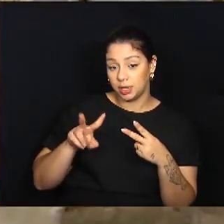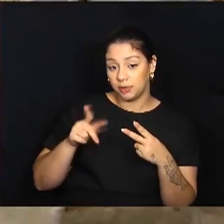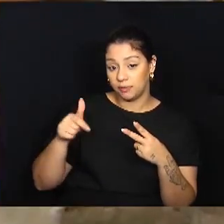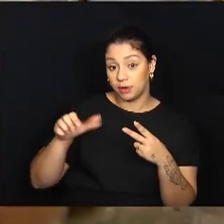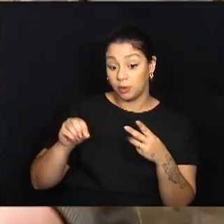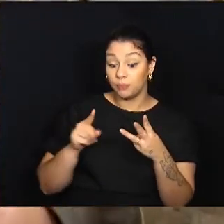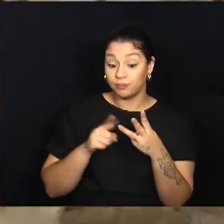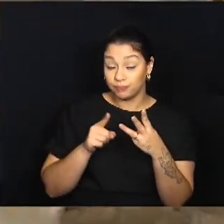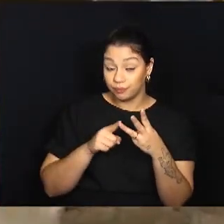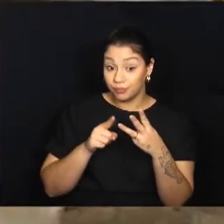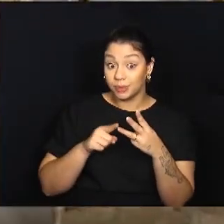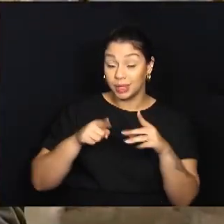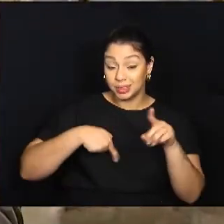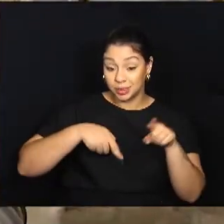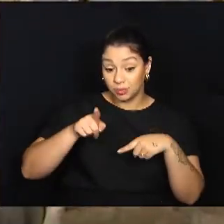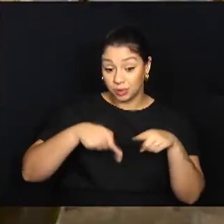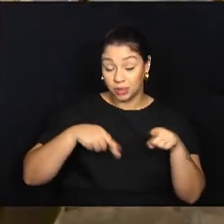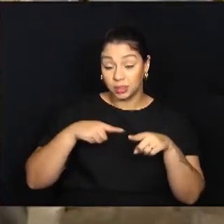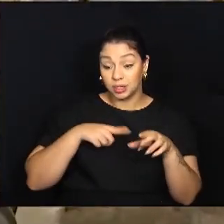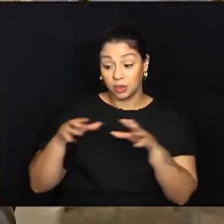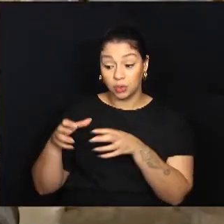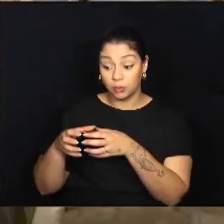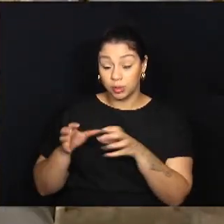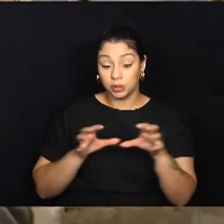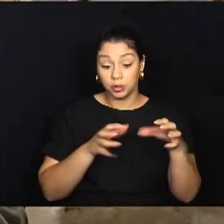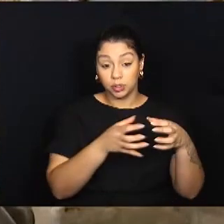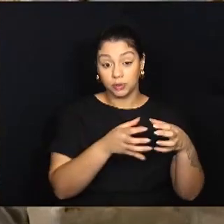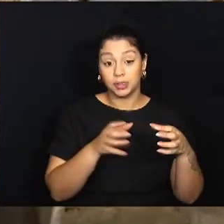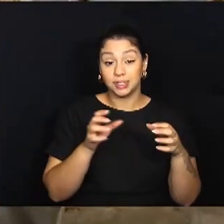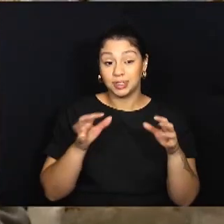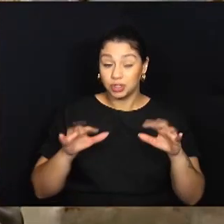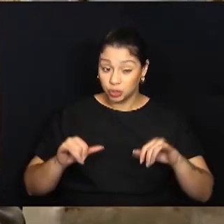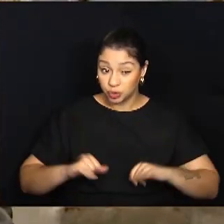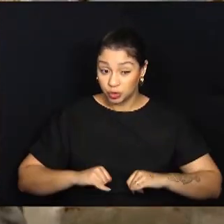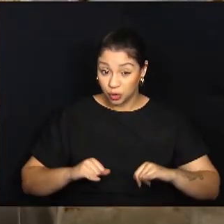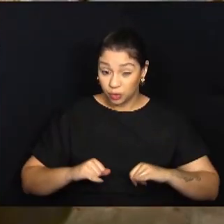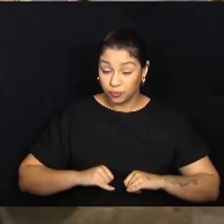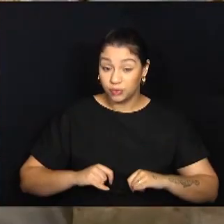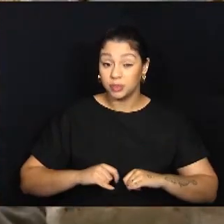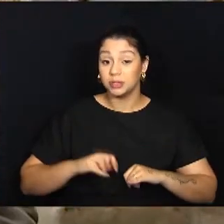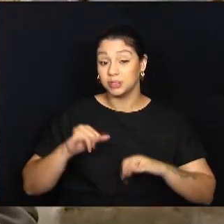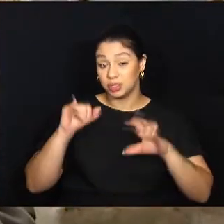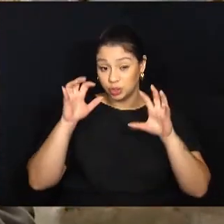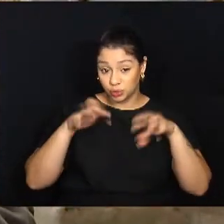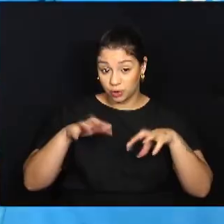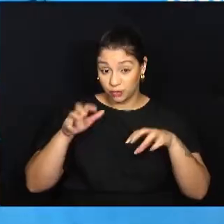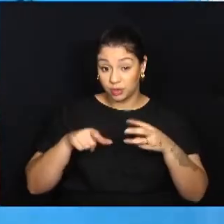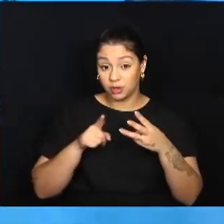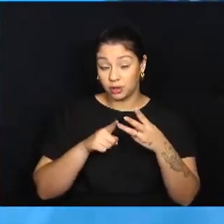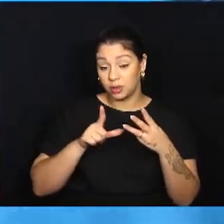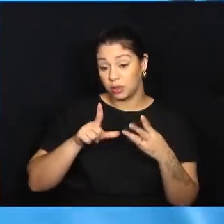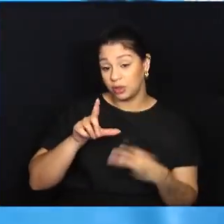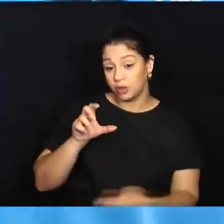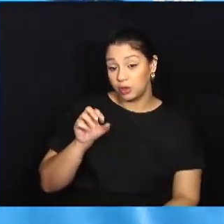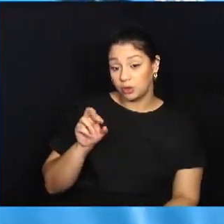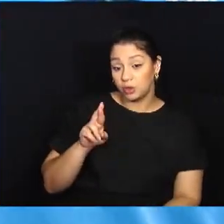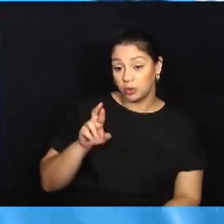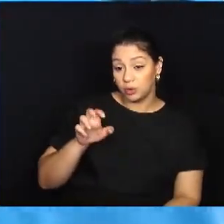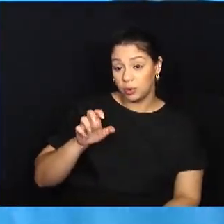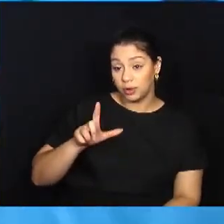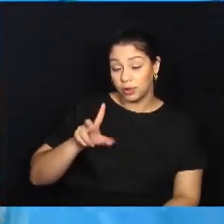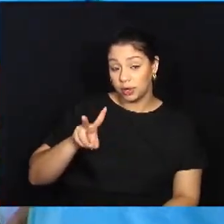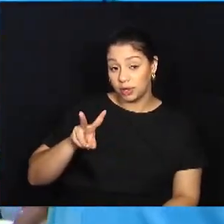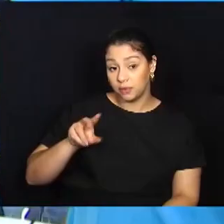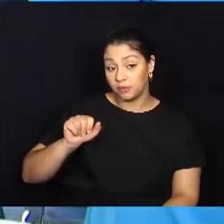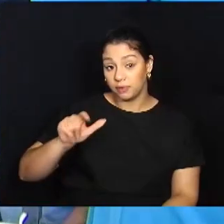toda uma comunidade que sofre quando não chove, quando chove, que é a Lorival de Almeida. Para o vereador, o